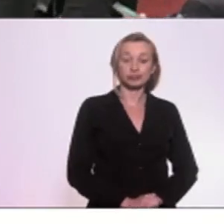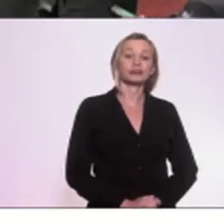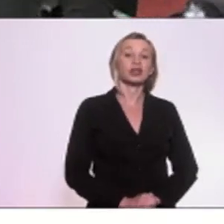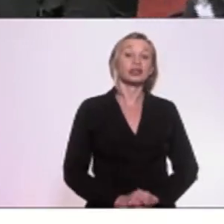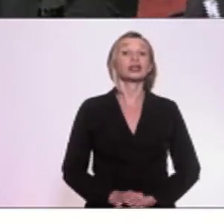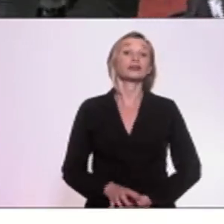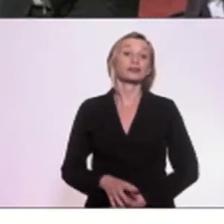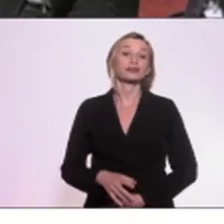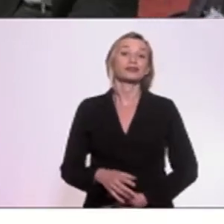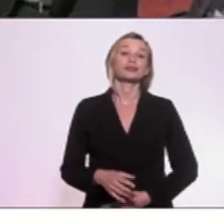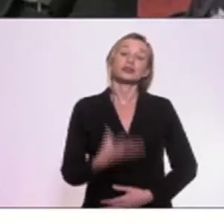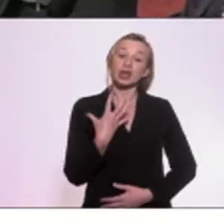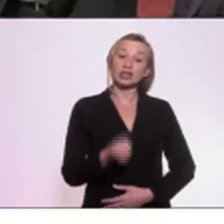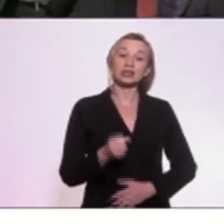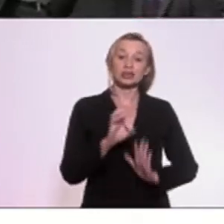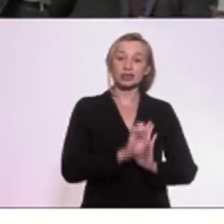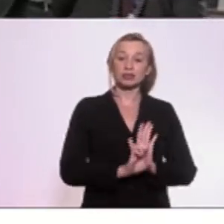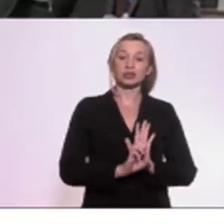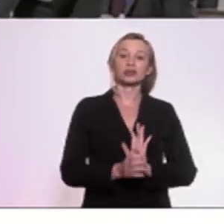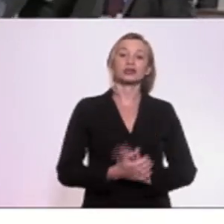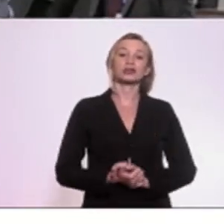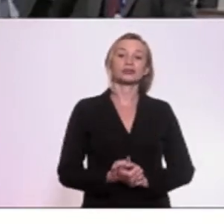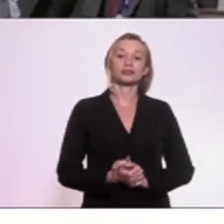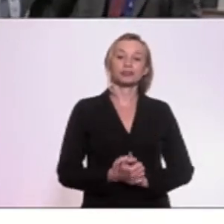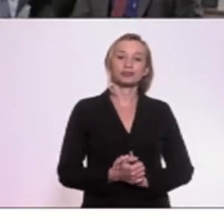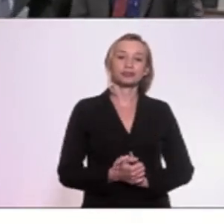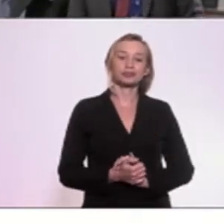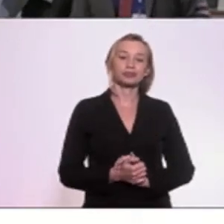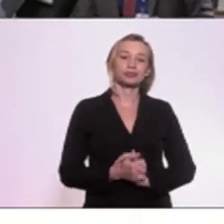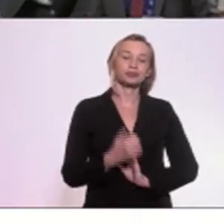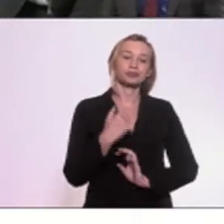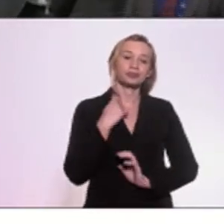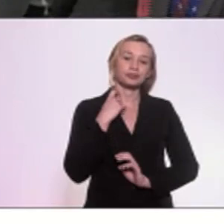Parecer é favorável às emendas, senhor presidente.